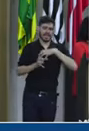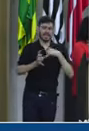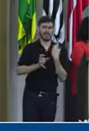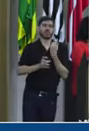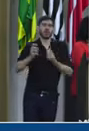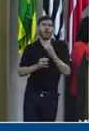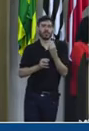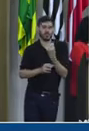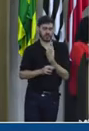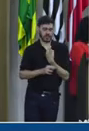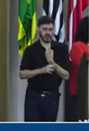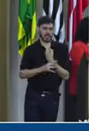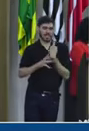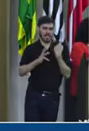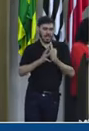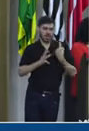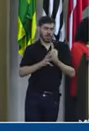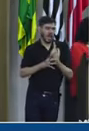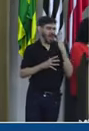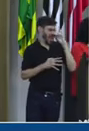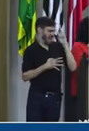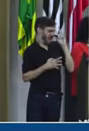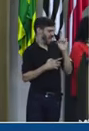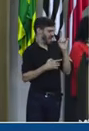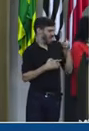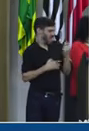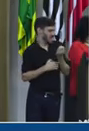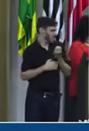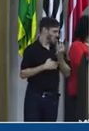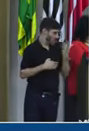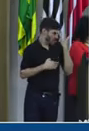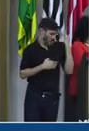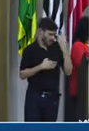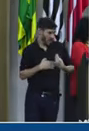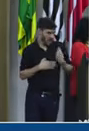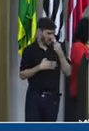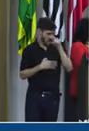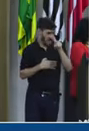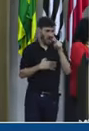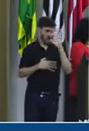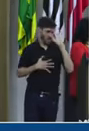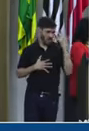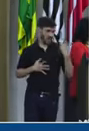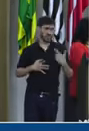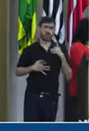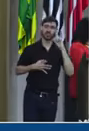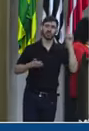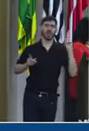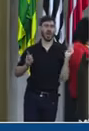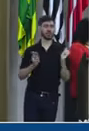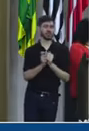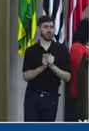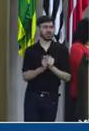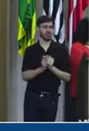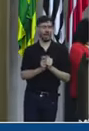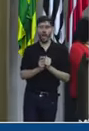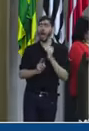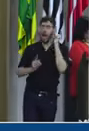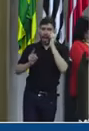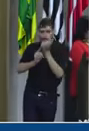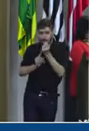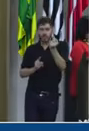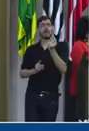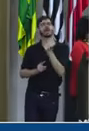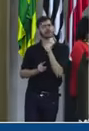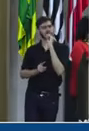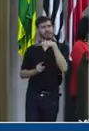jovens. Lembra, Leda, quantos jovens tinham naquele evento? E no dia em que a gente estava juntas, uma menina tinha se suicidado ali próximo